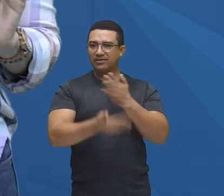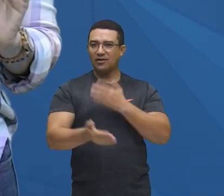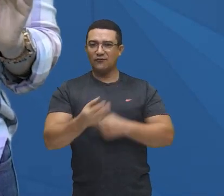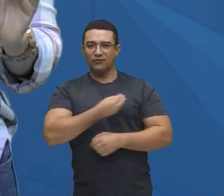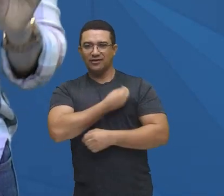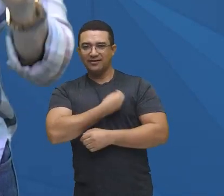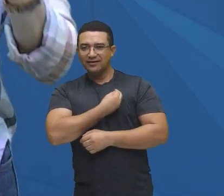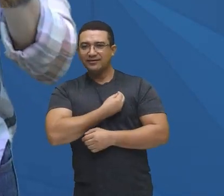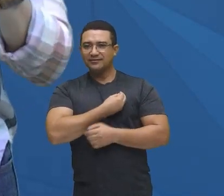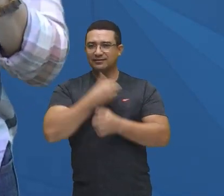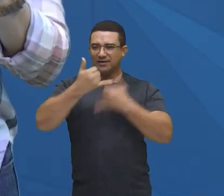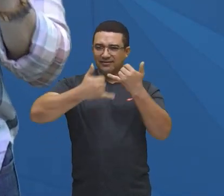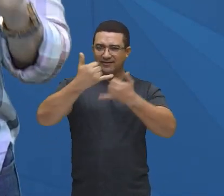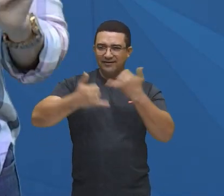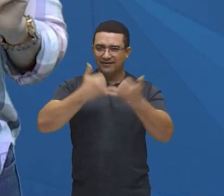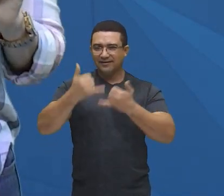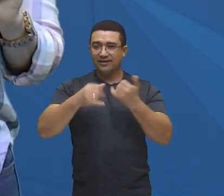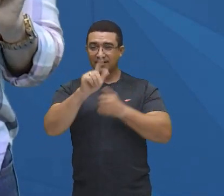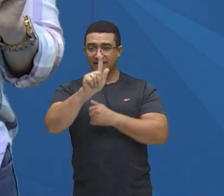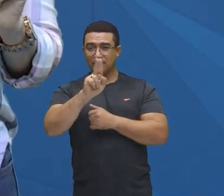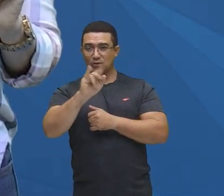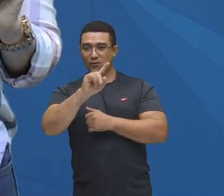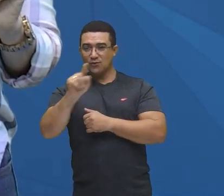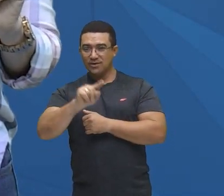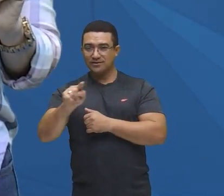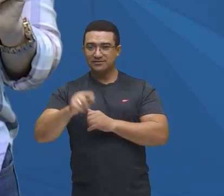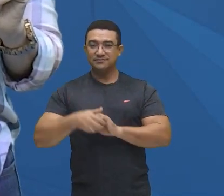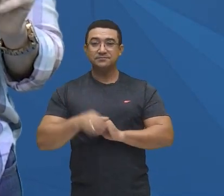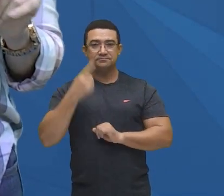ali o gabarito. Vamos lá para a resposta.